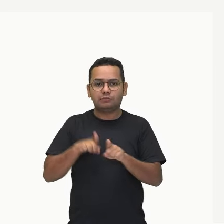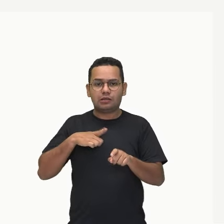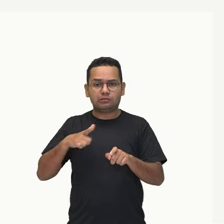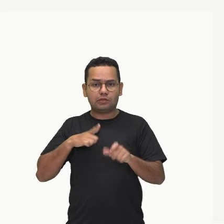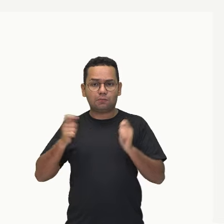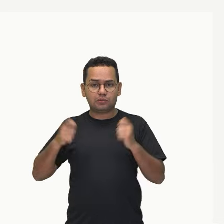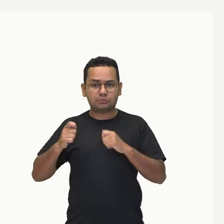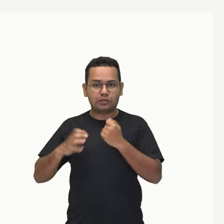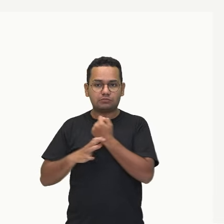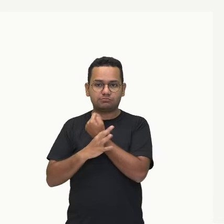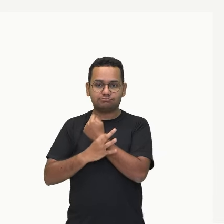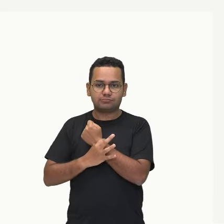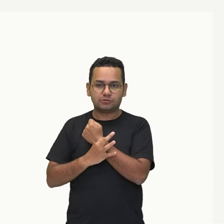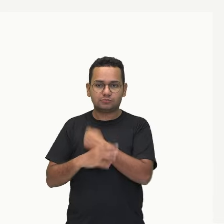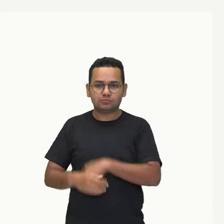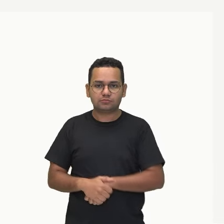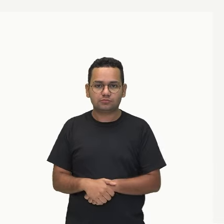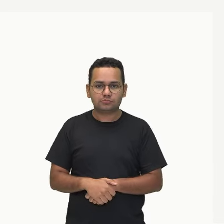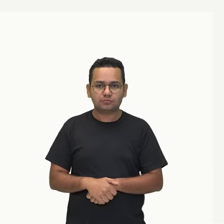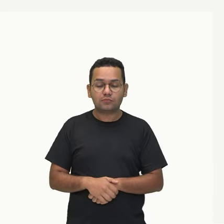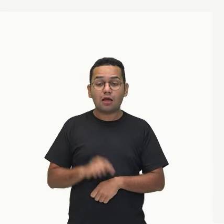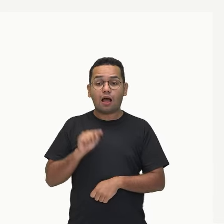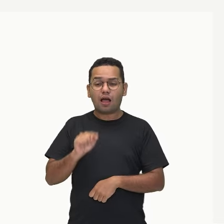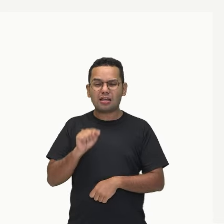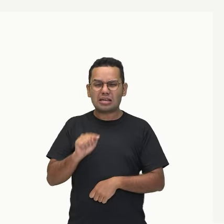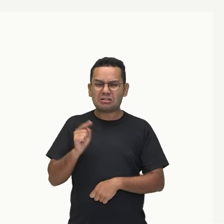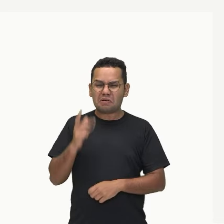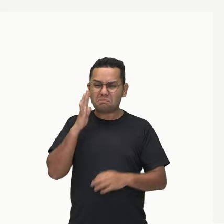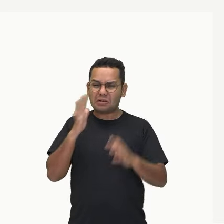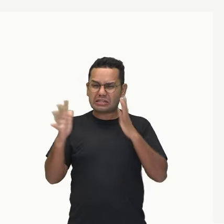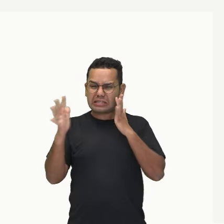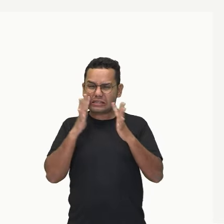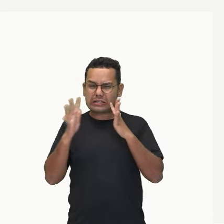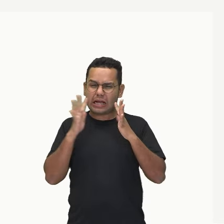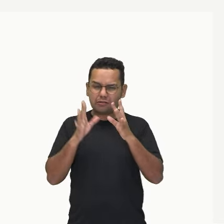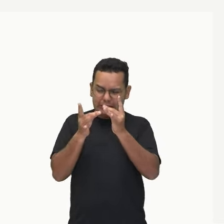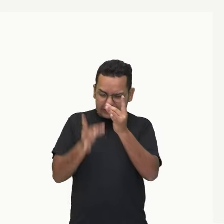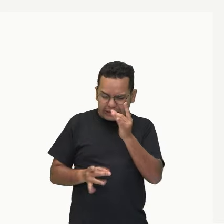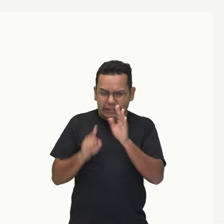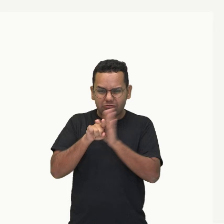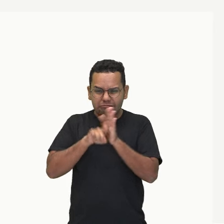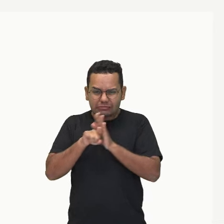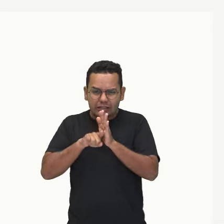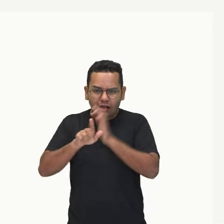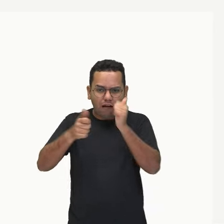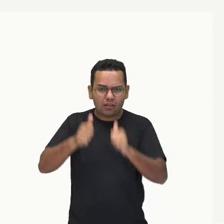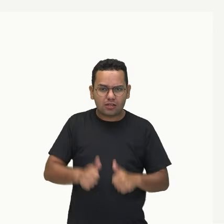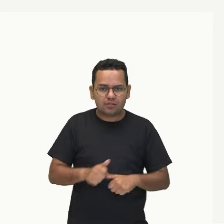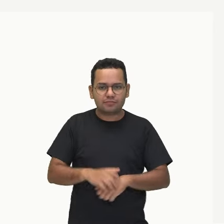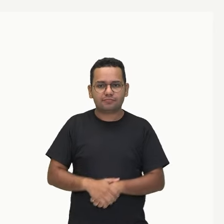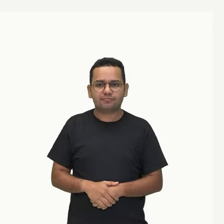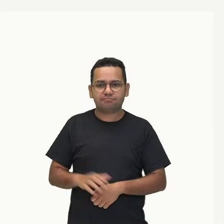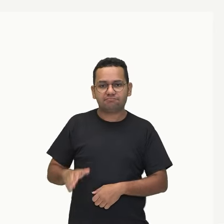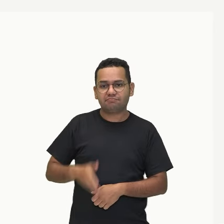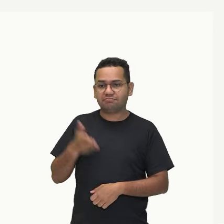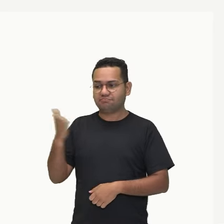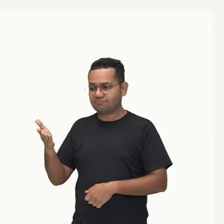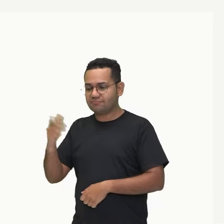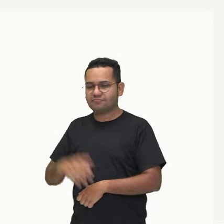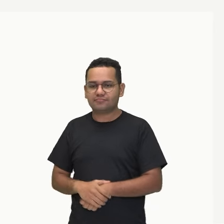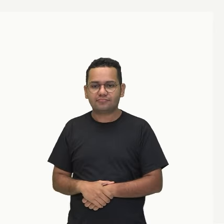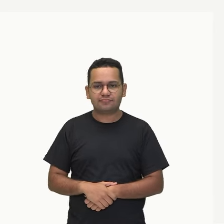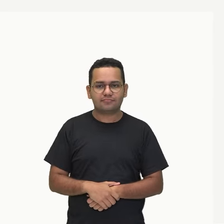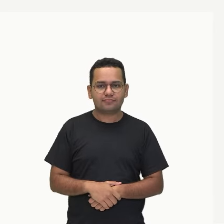pessoal? Porque ele vai até as últimas consequências, ele é rigoroso nessa busca aí. E o teológico? Esse é